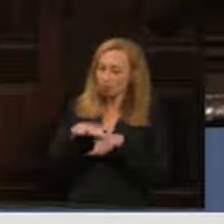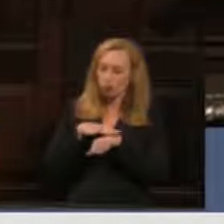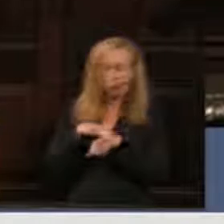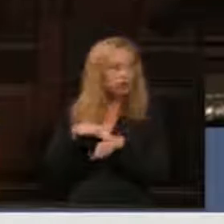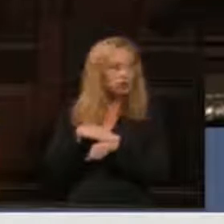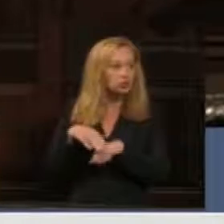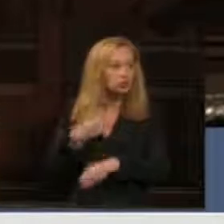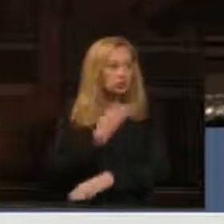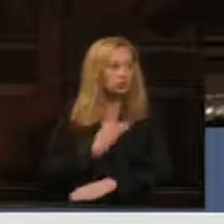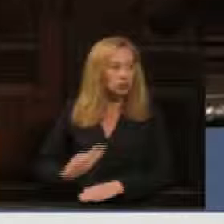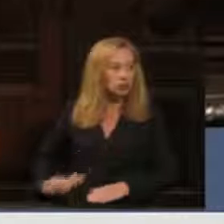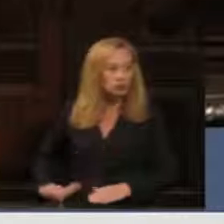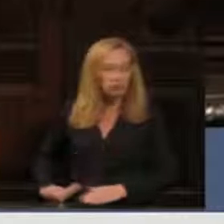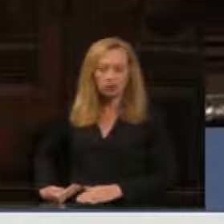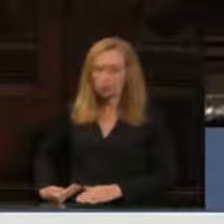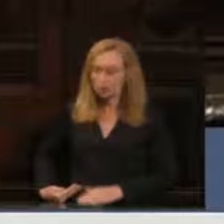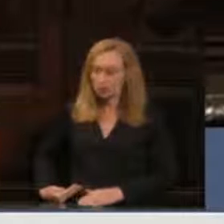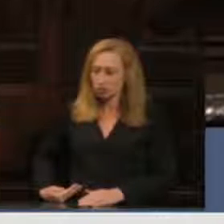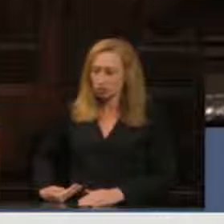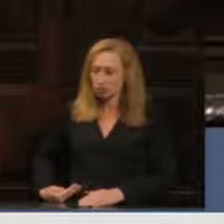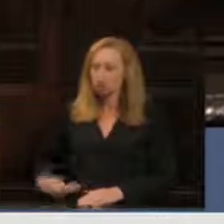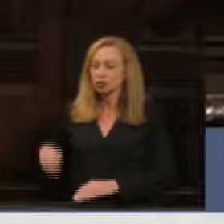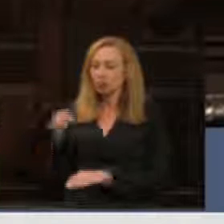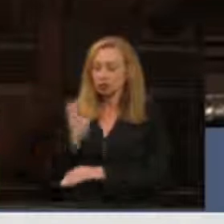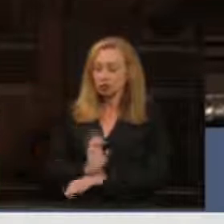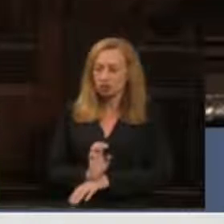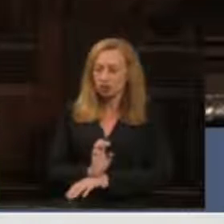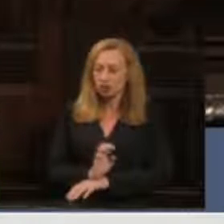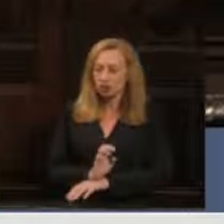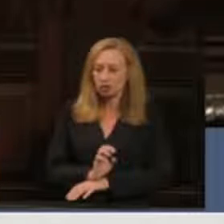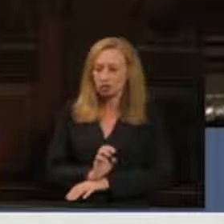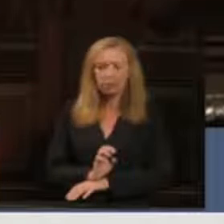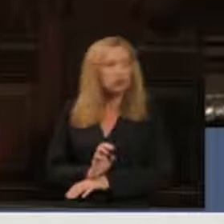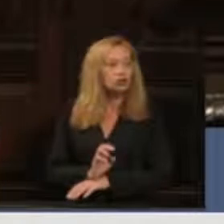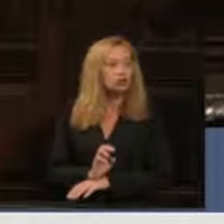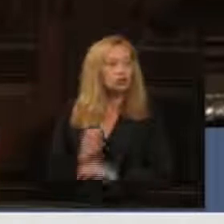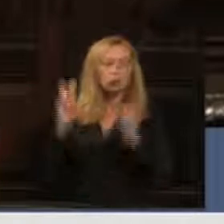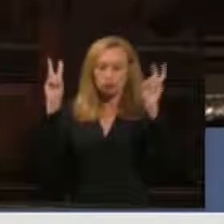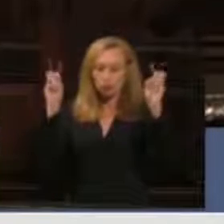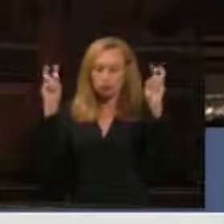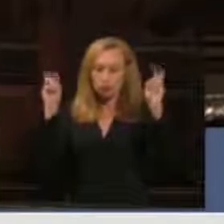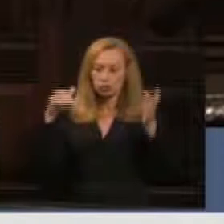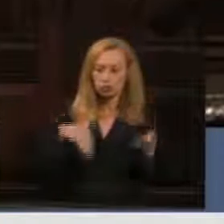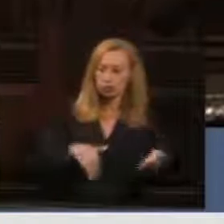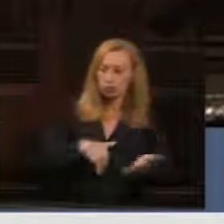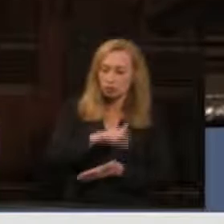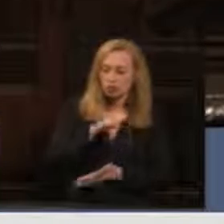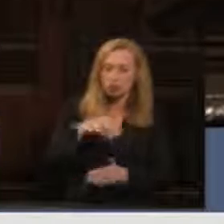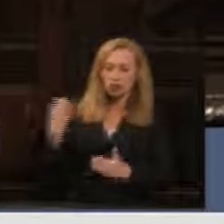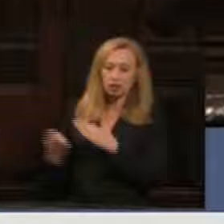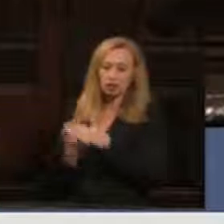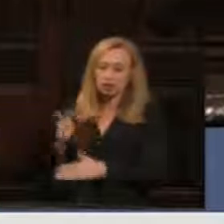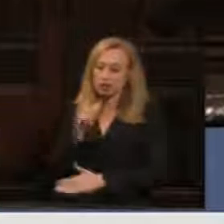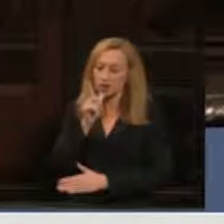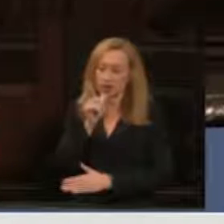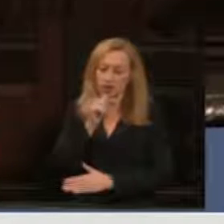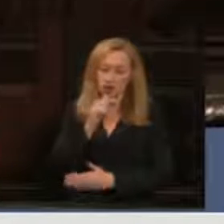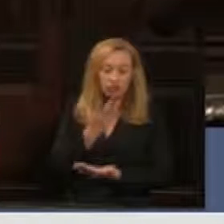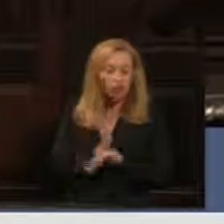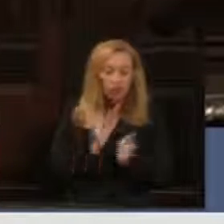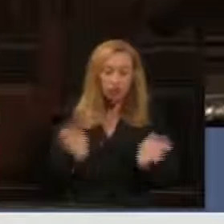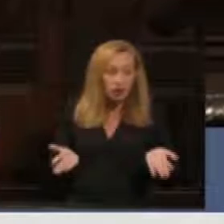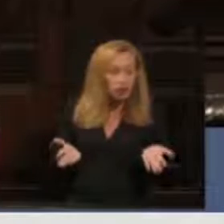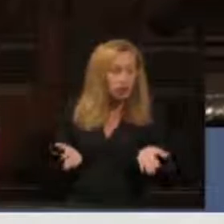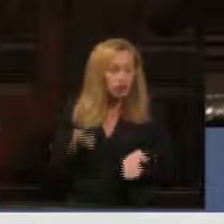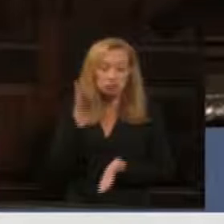com o governador do Estado sobre essas demissões da SEDAI, que vão destruir as mesmas. E eu não